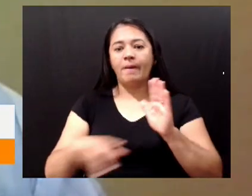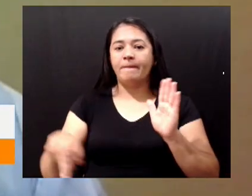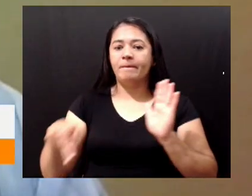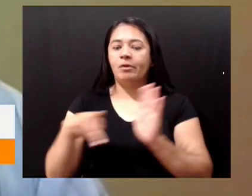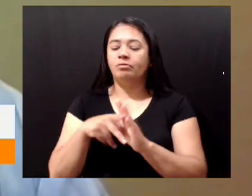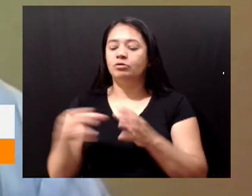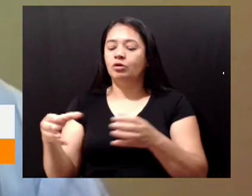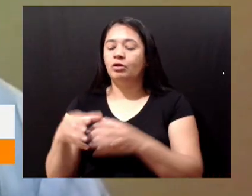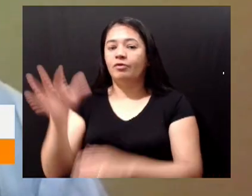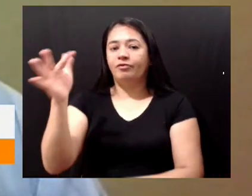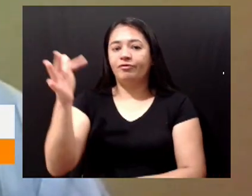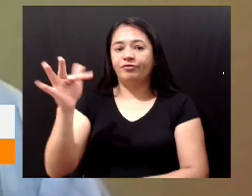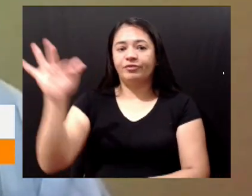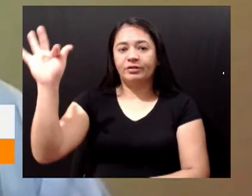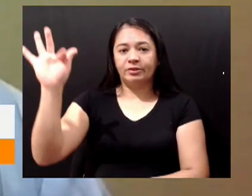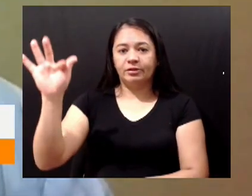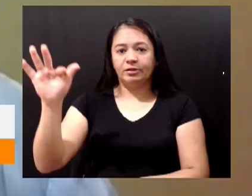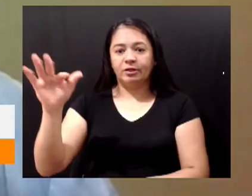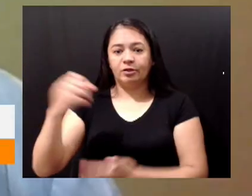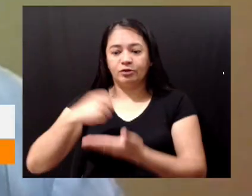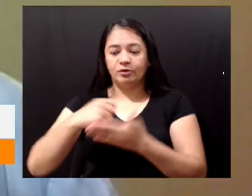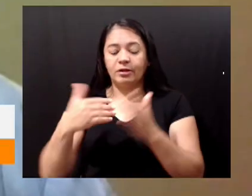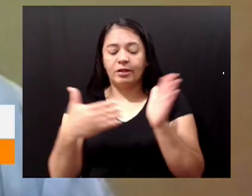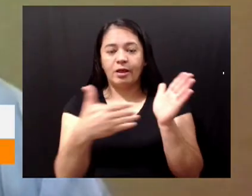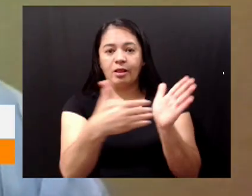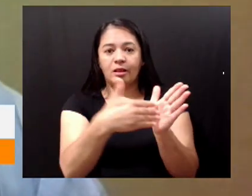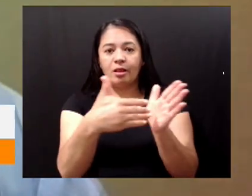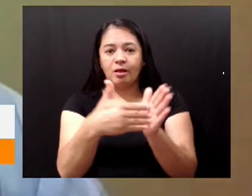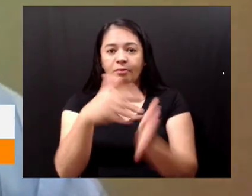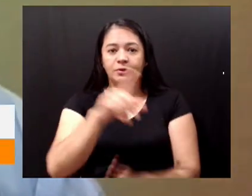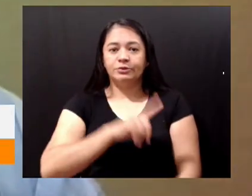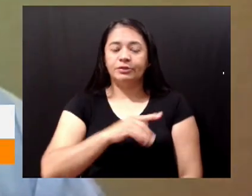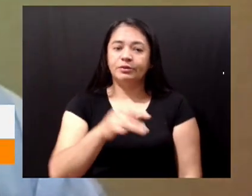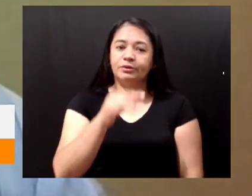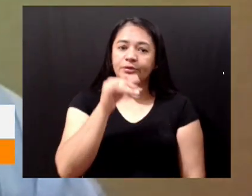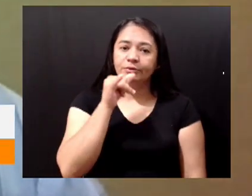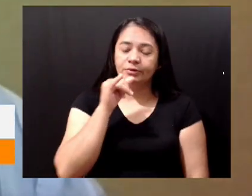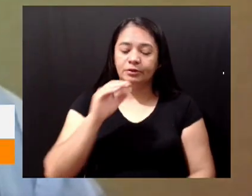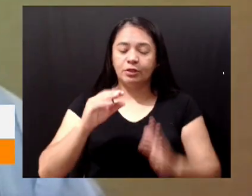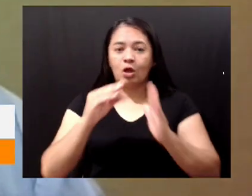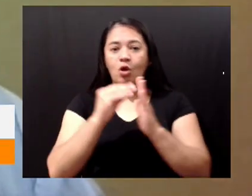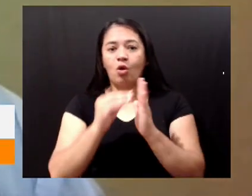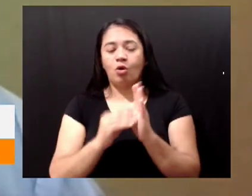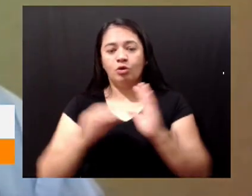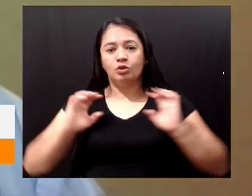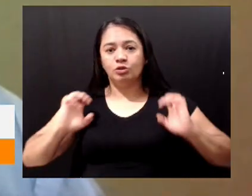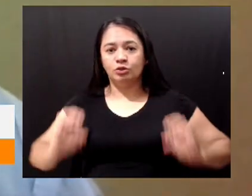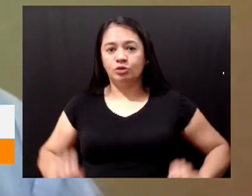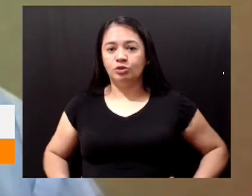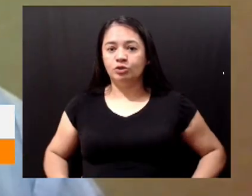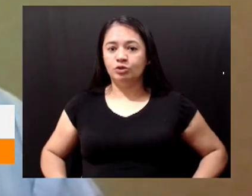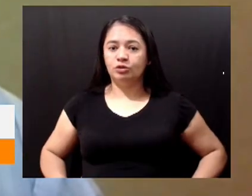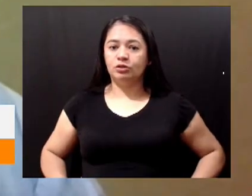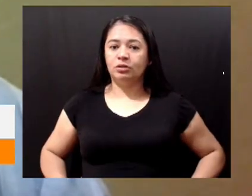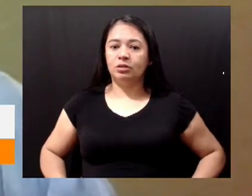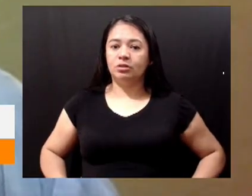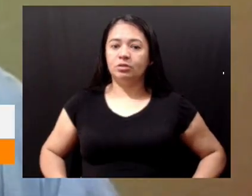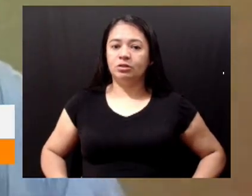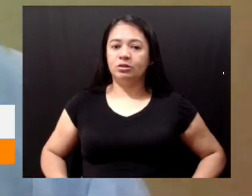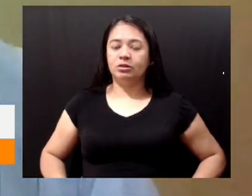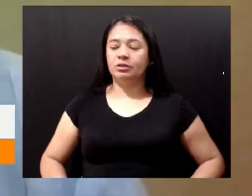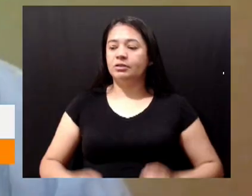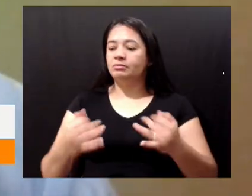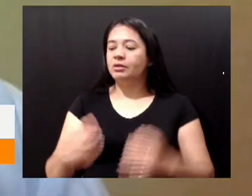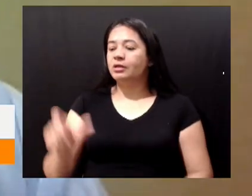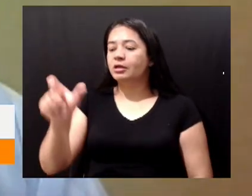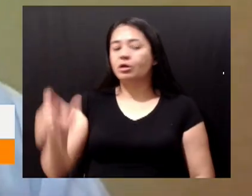limites, né? Uhum. Por exemplo, o Código de Ética Farmacêutica fala que o farmacêutico ele deve seguir as normas